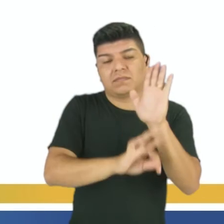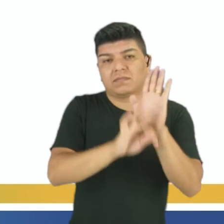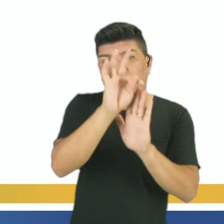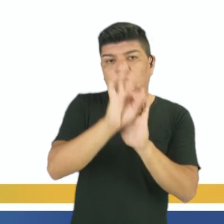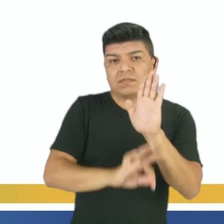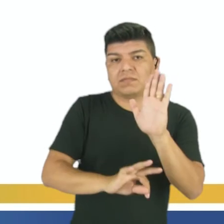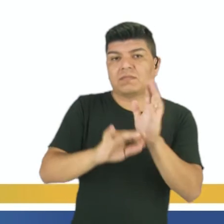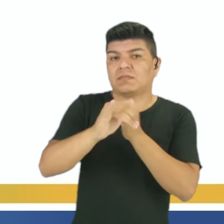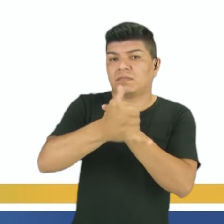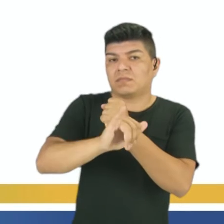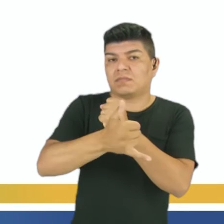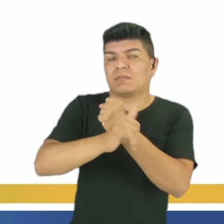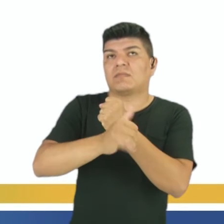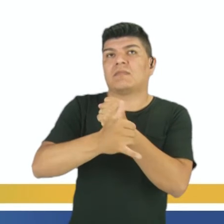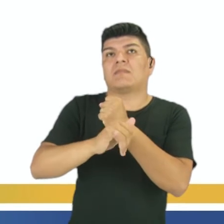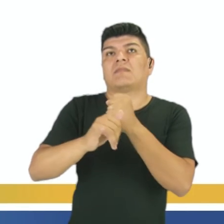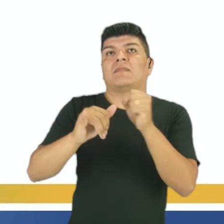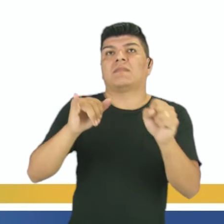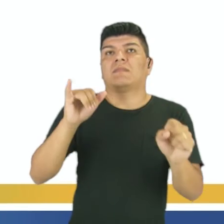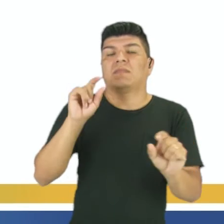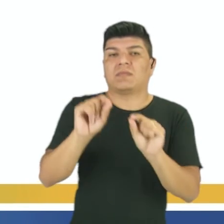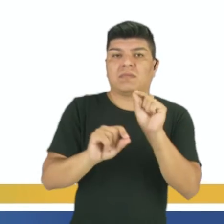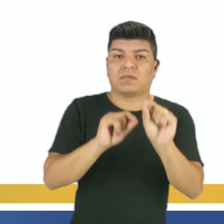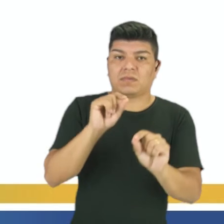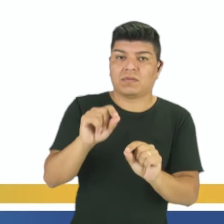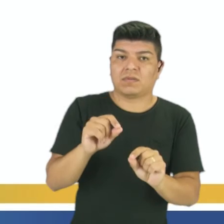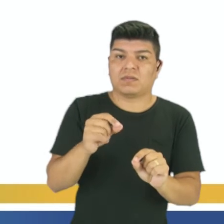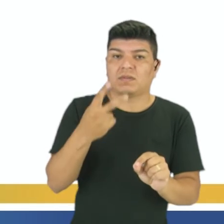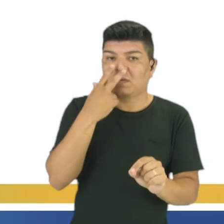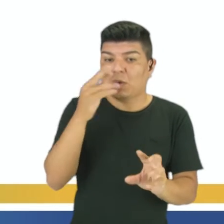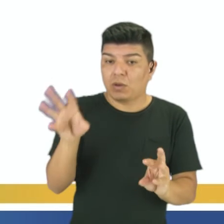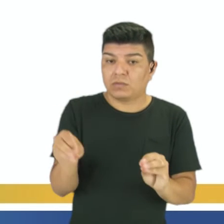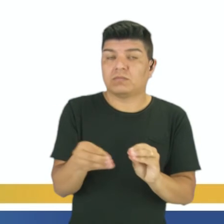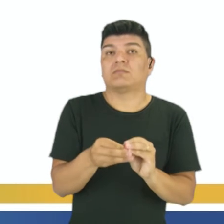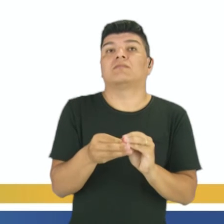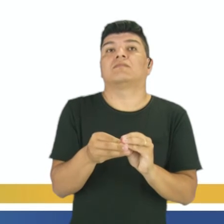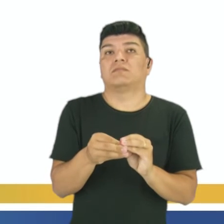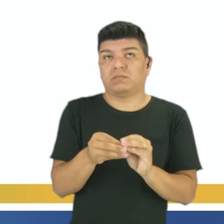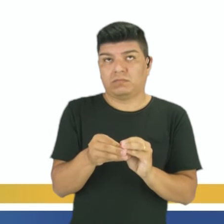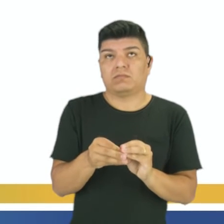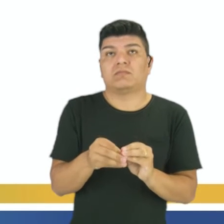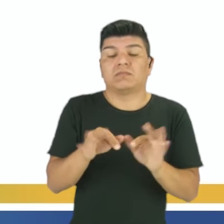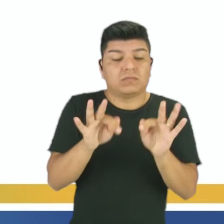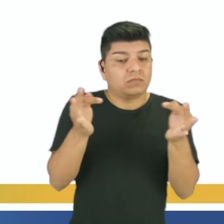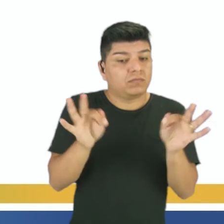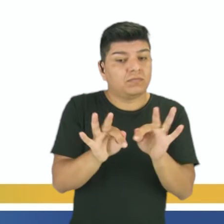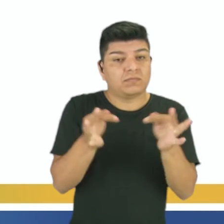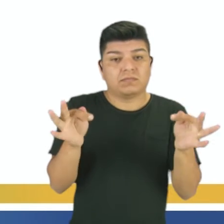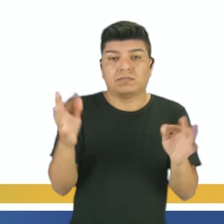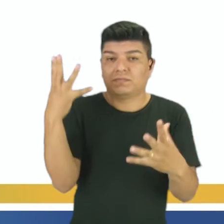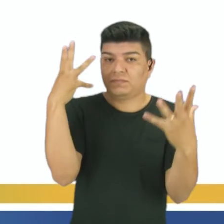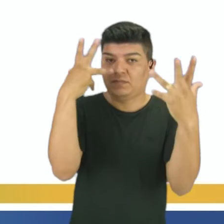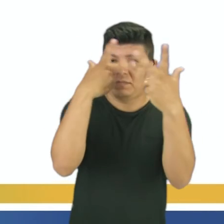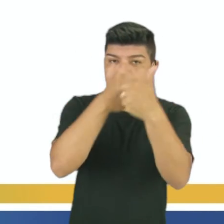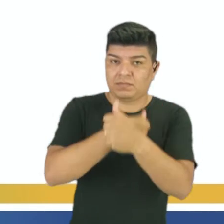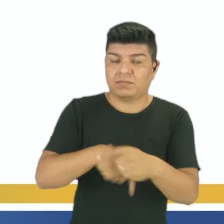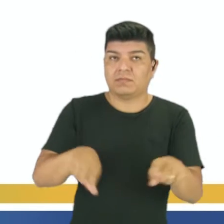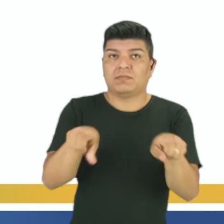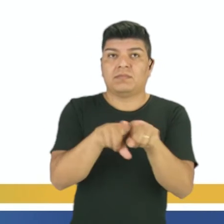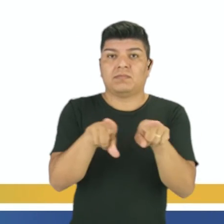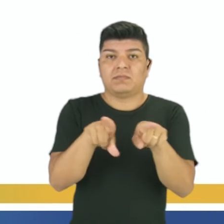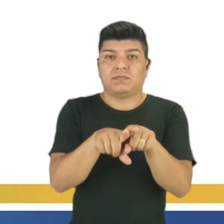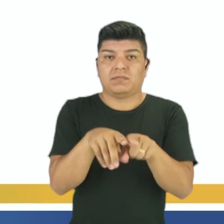da crônica, concisão, ou seja, enxuto, brevidade, simplicidade e beleza